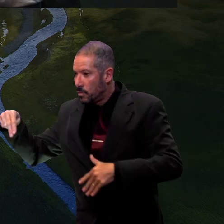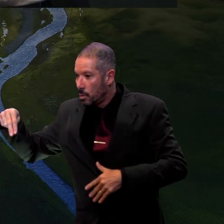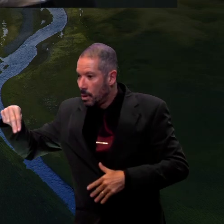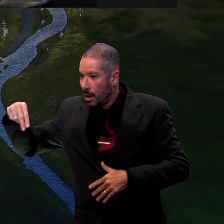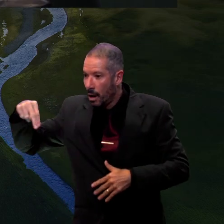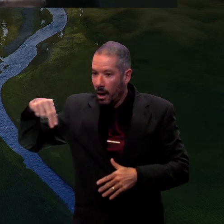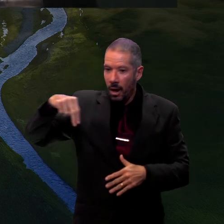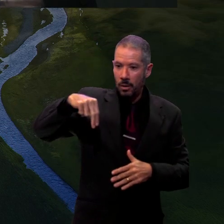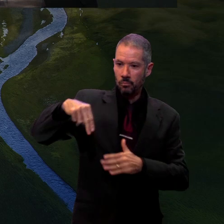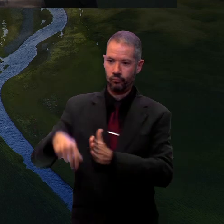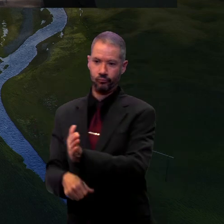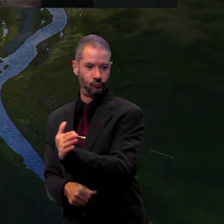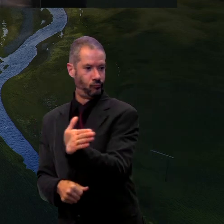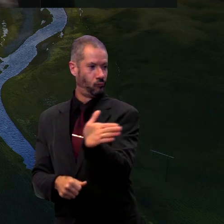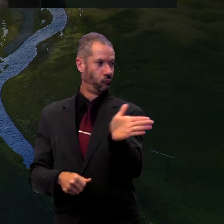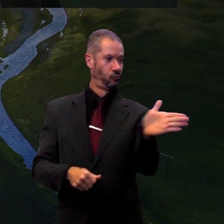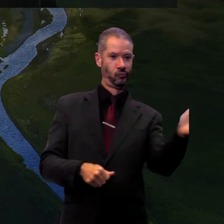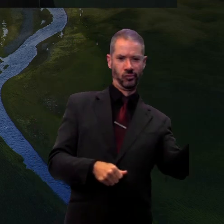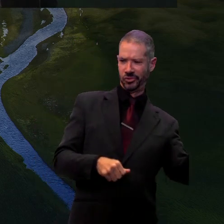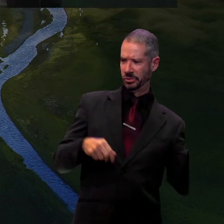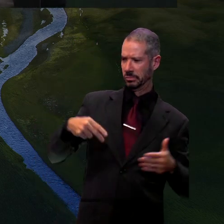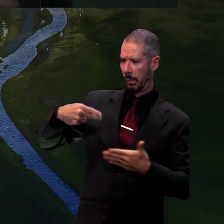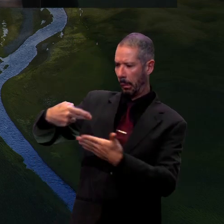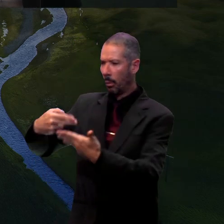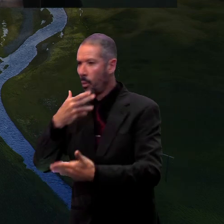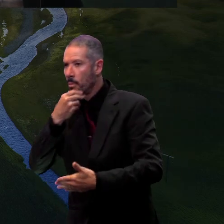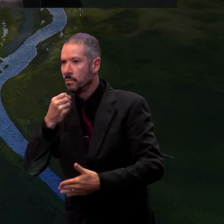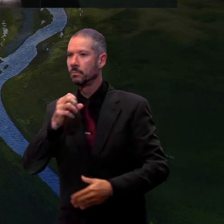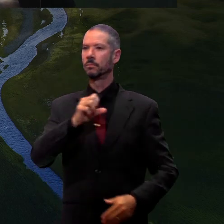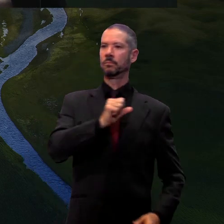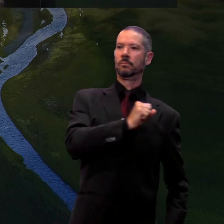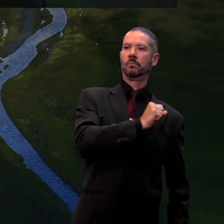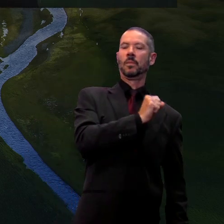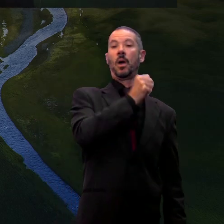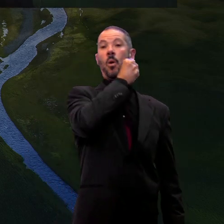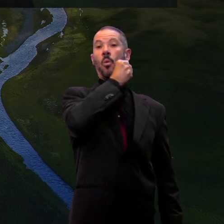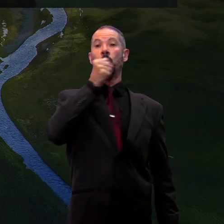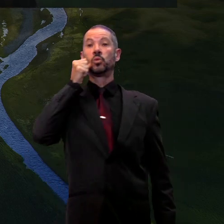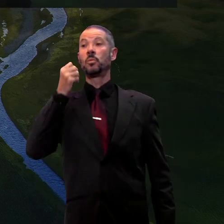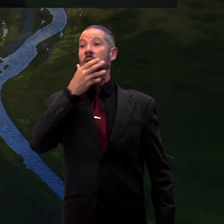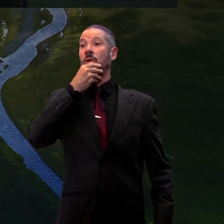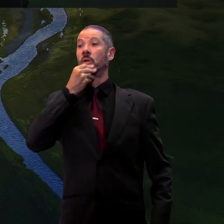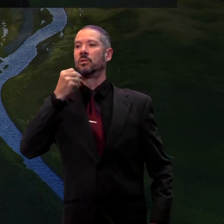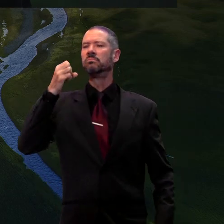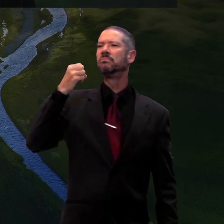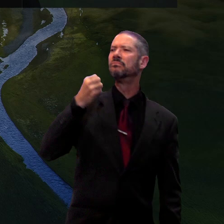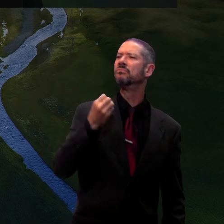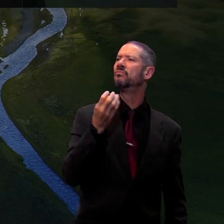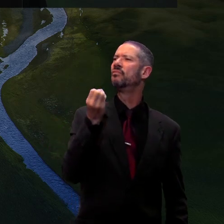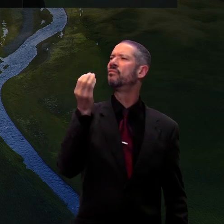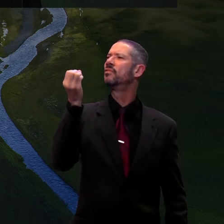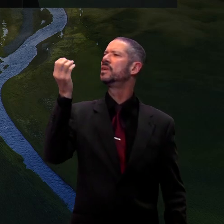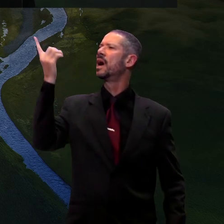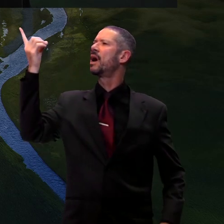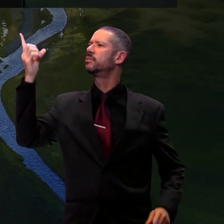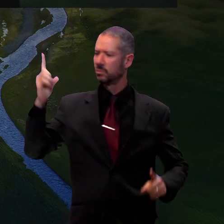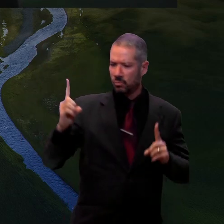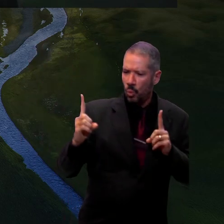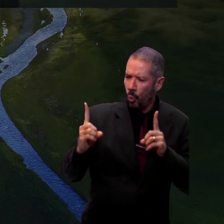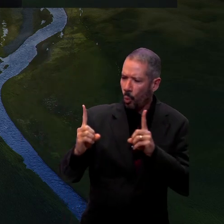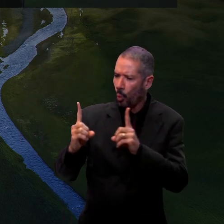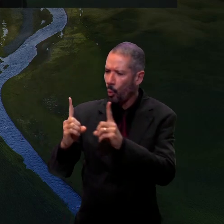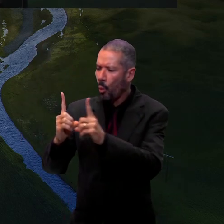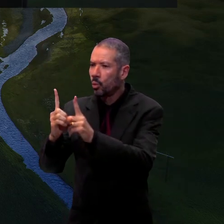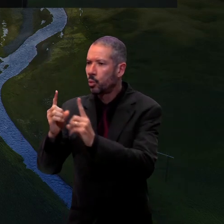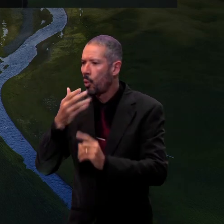pelo outro lado. Mas um samaritano, estando de viagem, chegou onde se encontrava o homem,